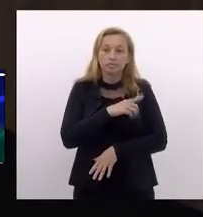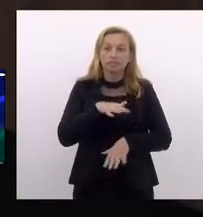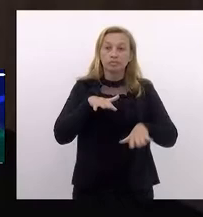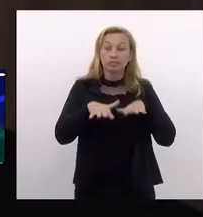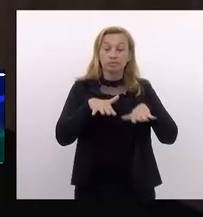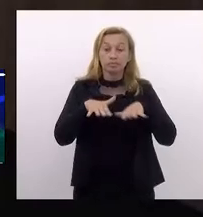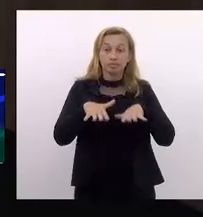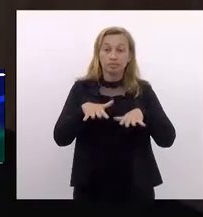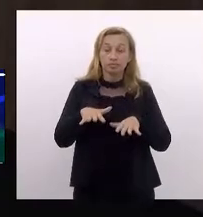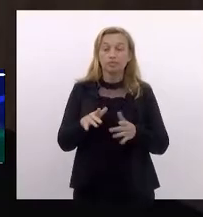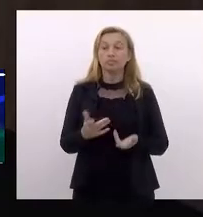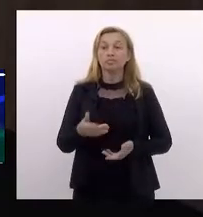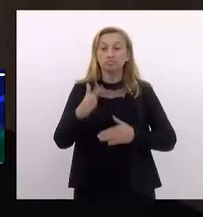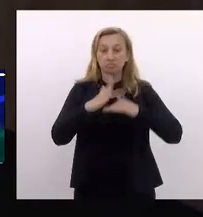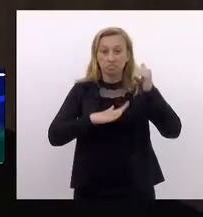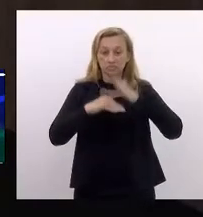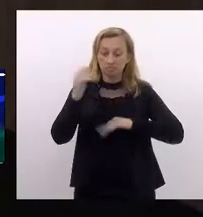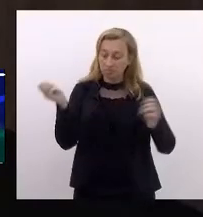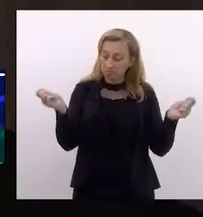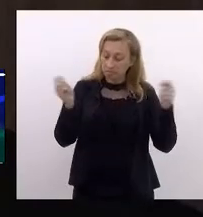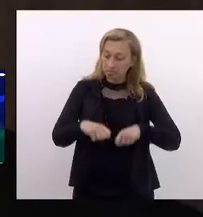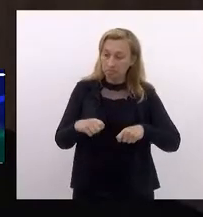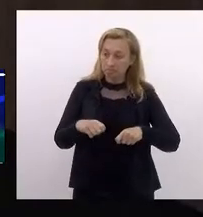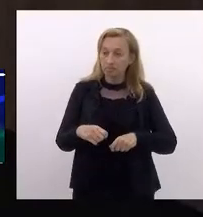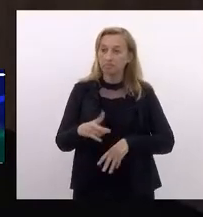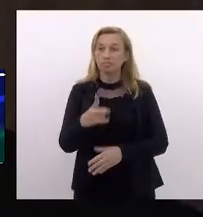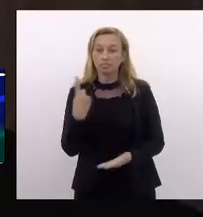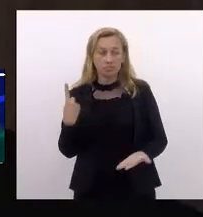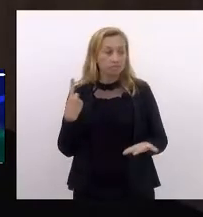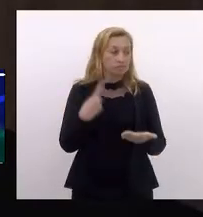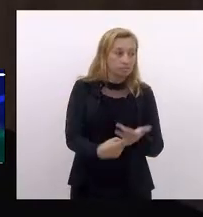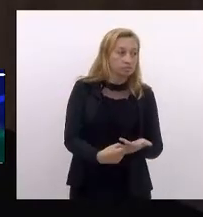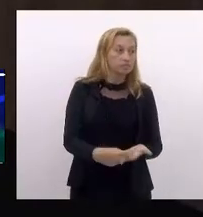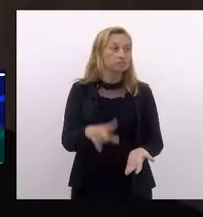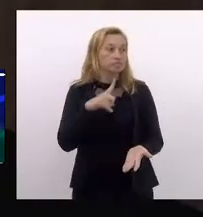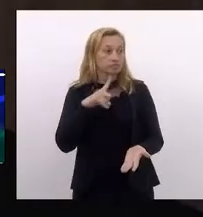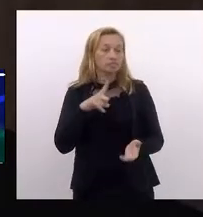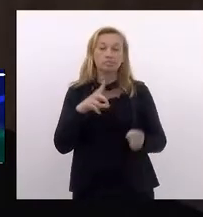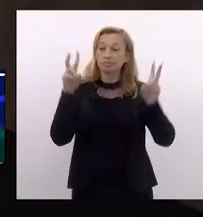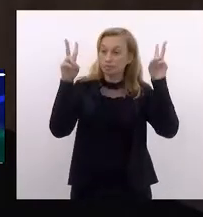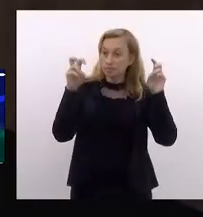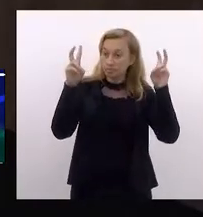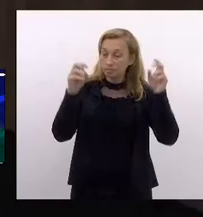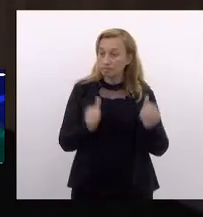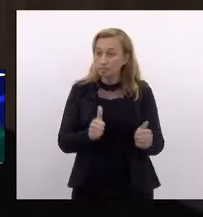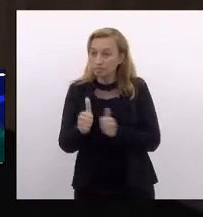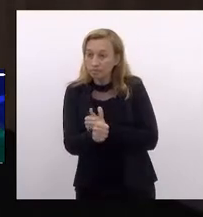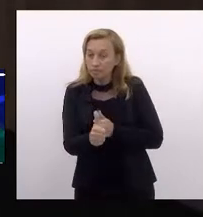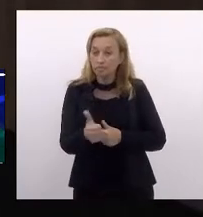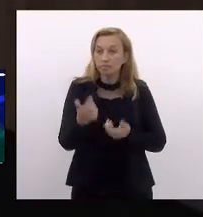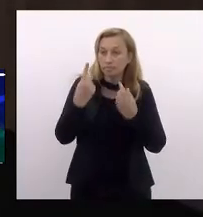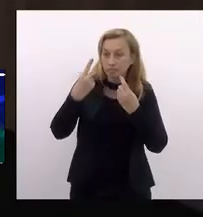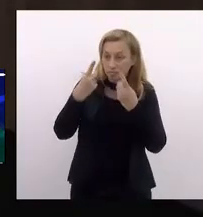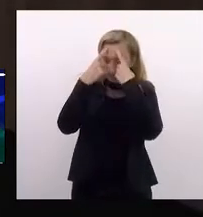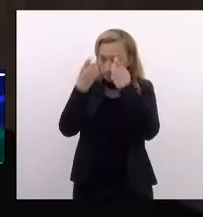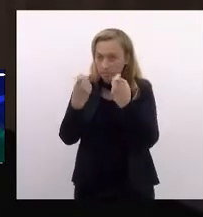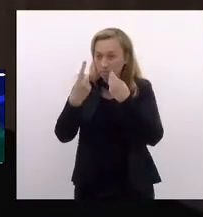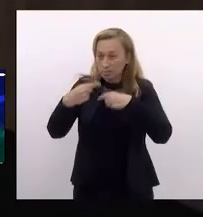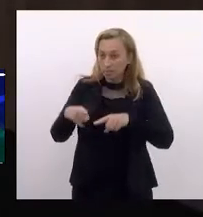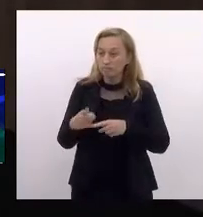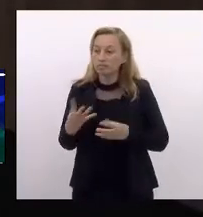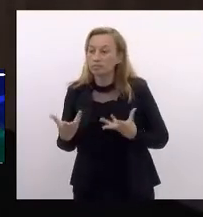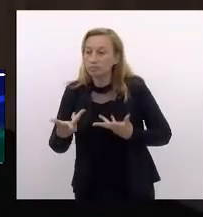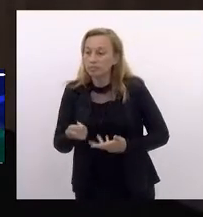Jacarepaguá e é uma profissional competente comprometida com as questões de enfrentamento à violência da